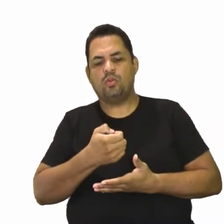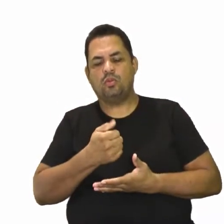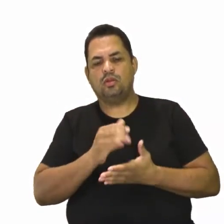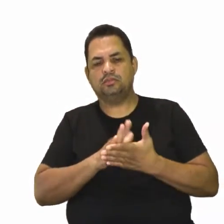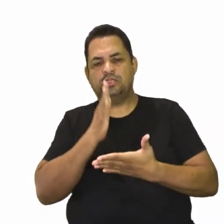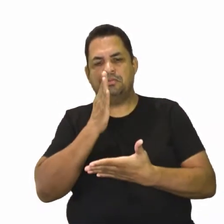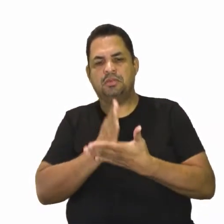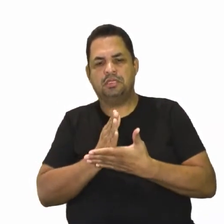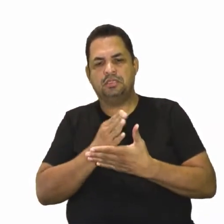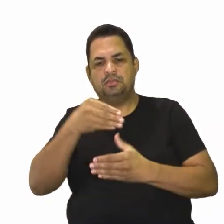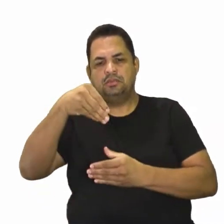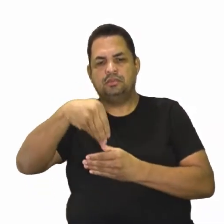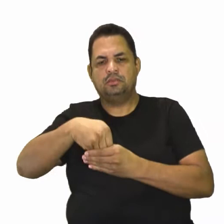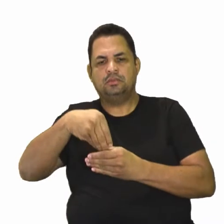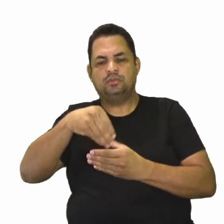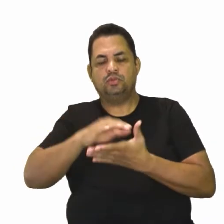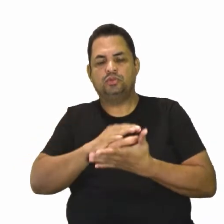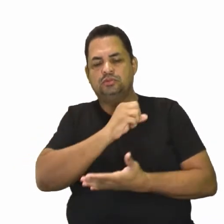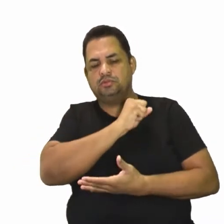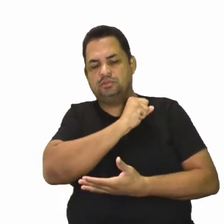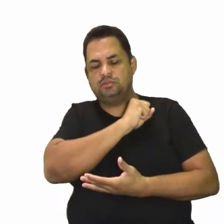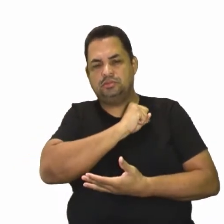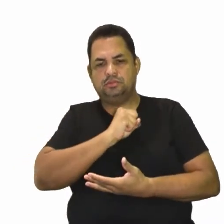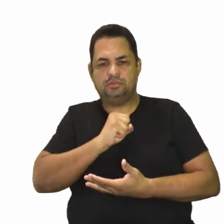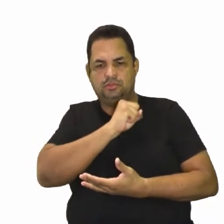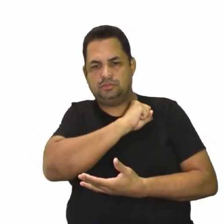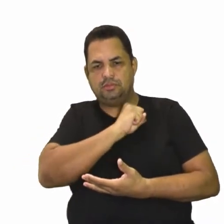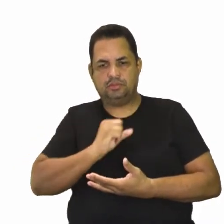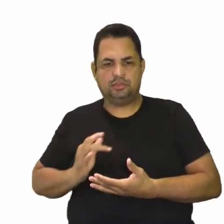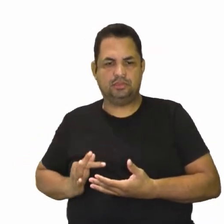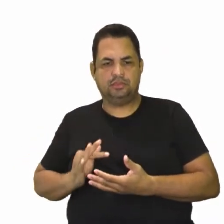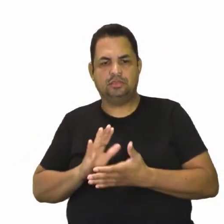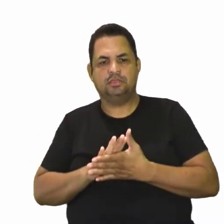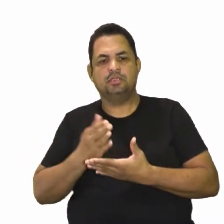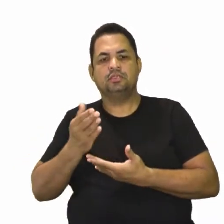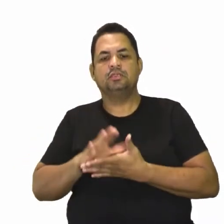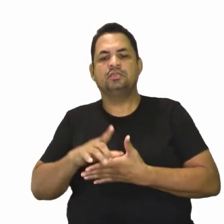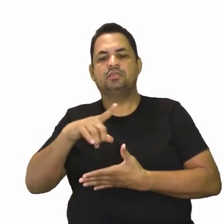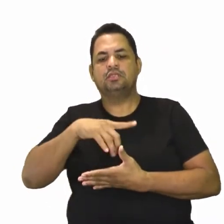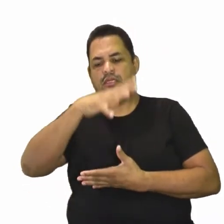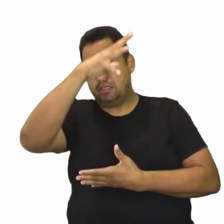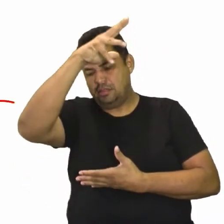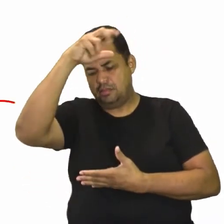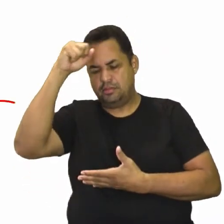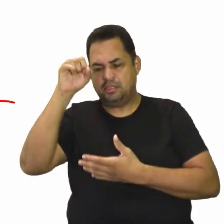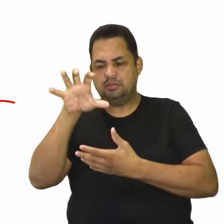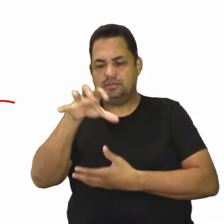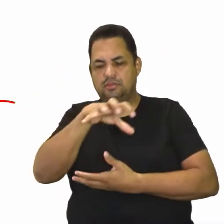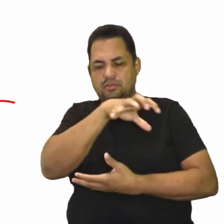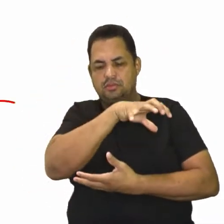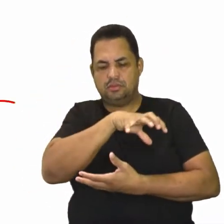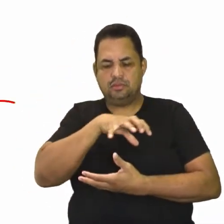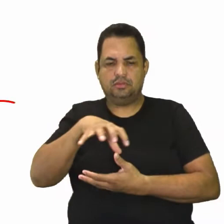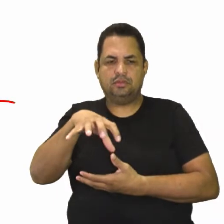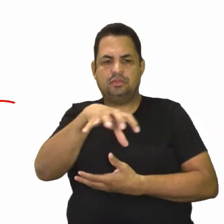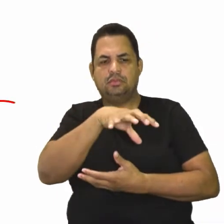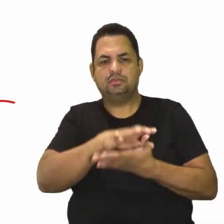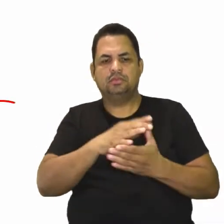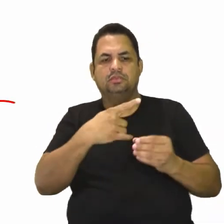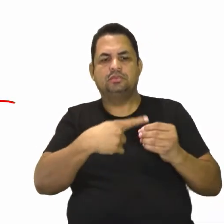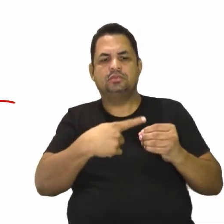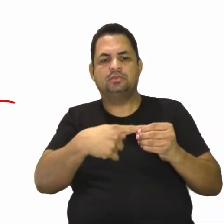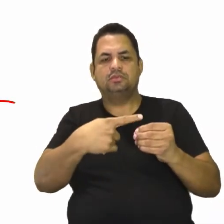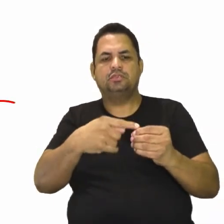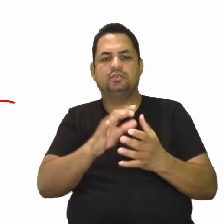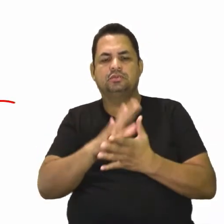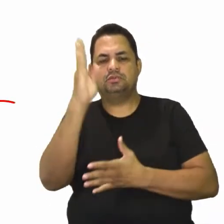metade dos deputados. Ganha a prefeitura da maioria das grandes cidades do Brasil. Então, o MDB,